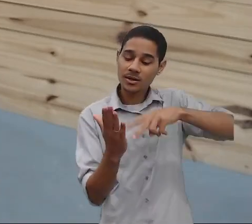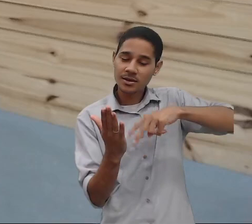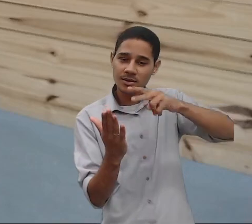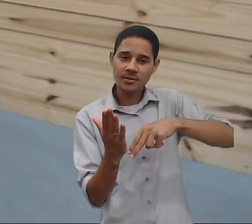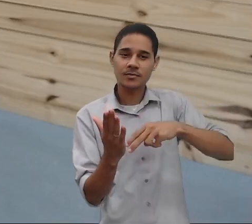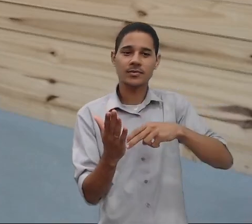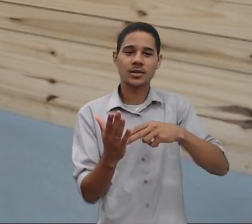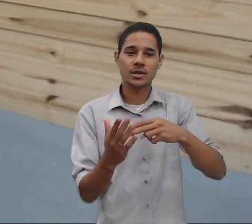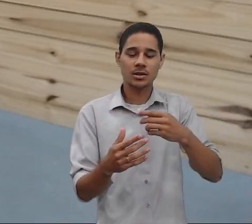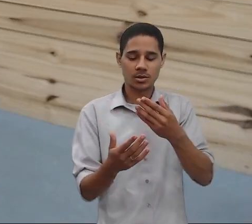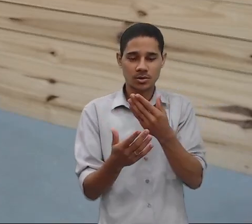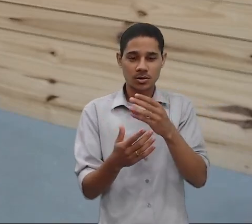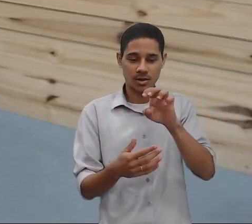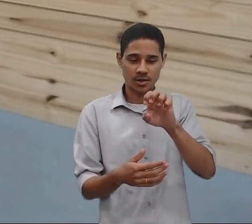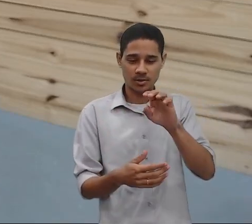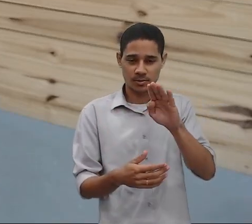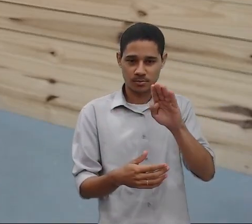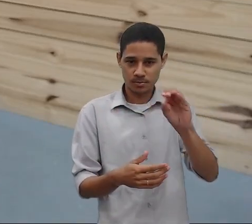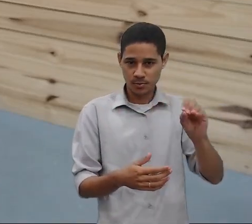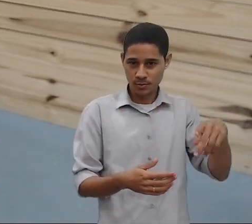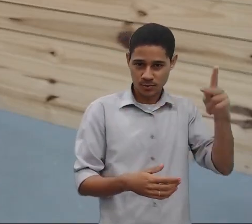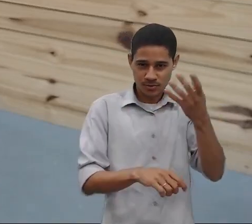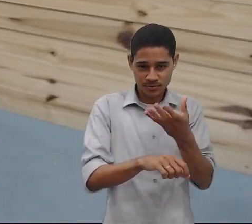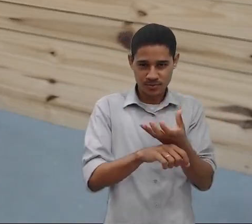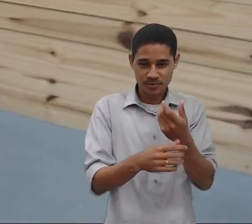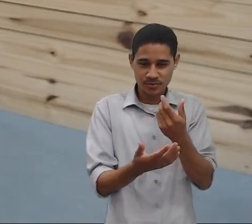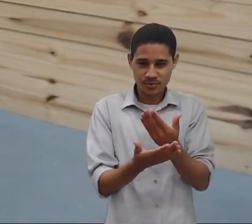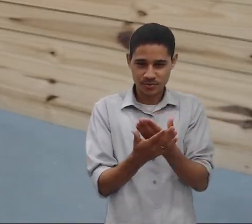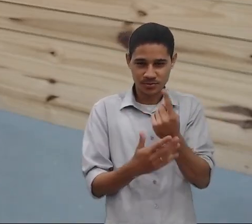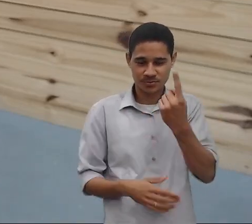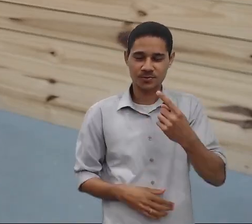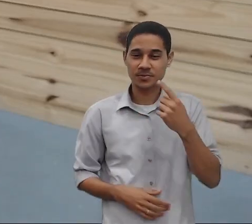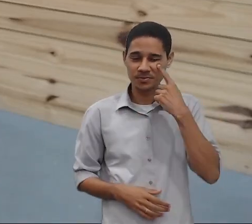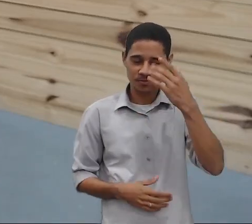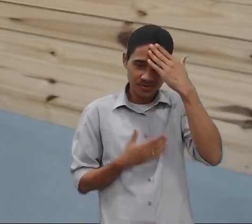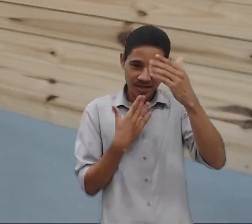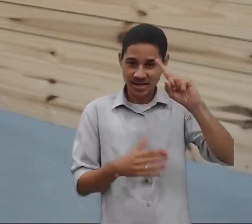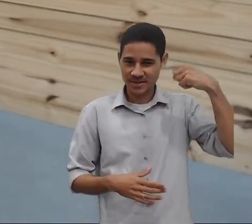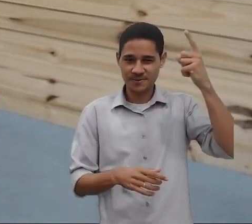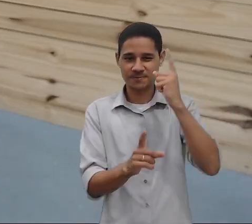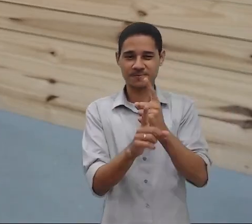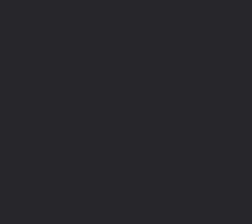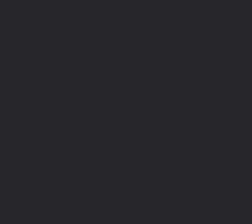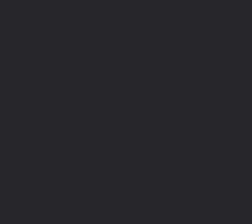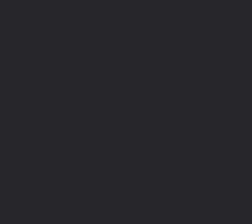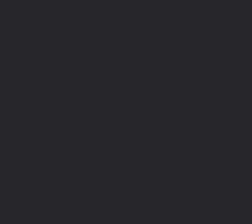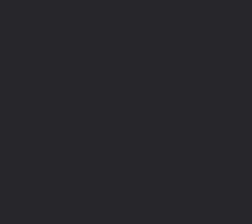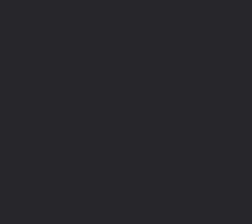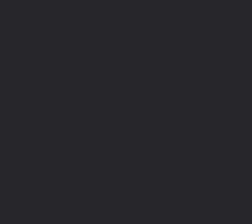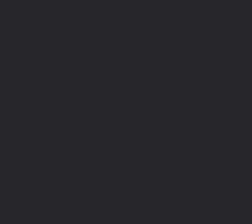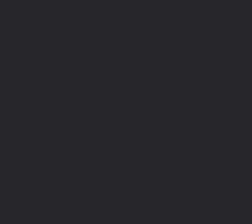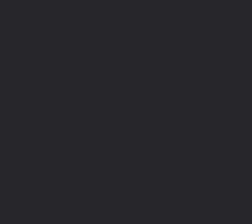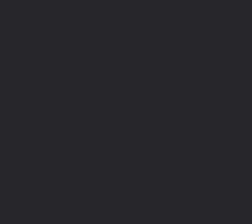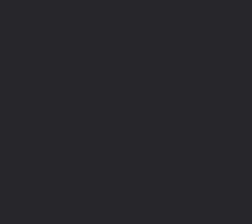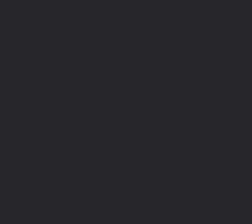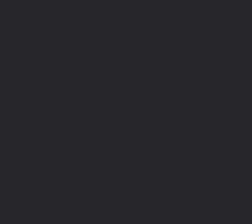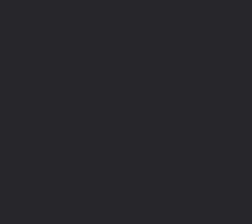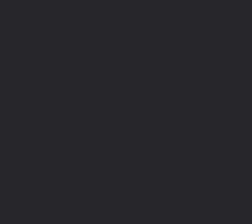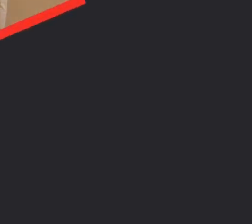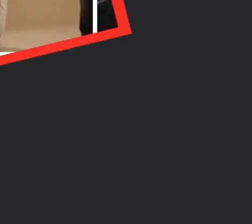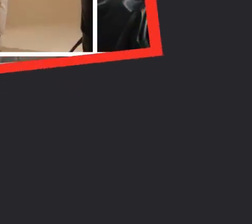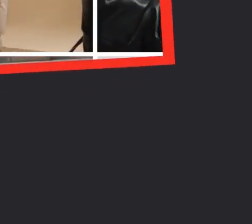a unidade 1 do e-book. Muito obrigada, até a próxima videoaula.